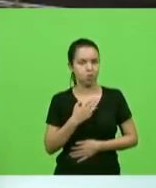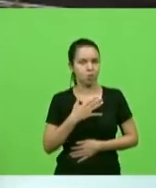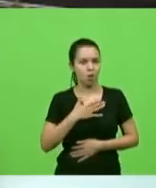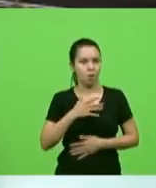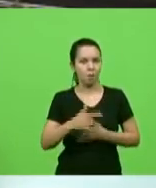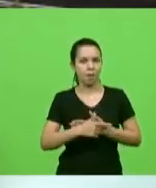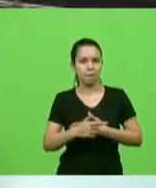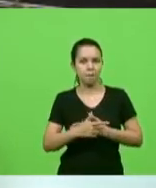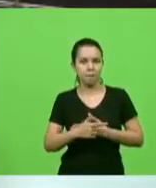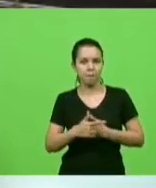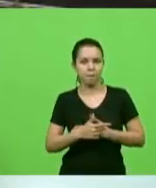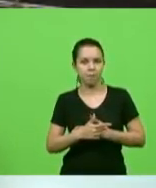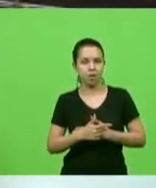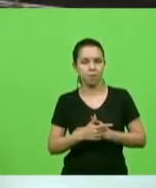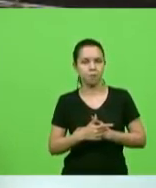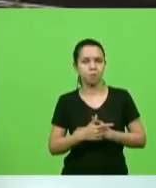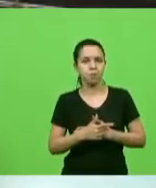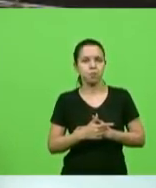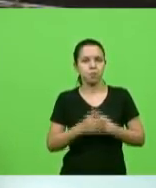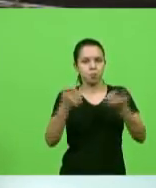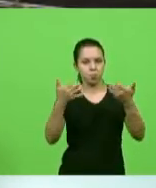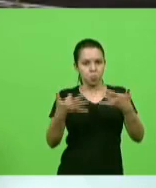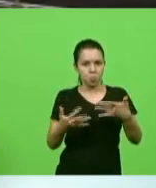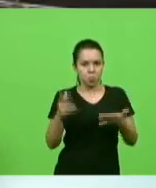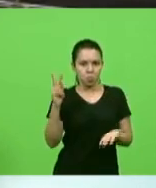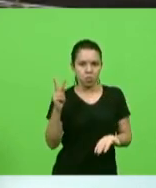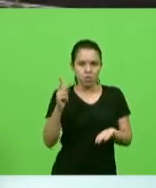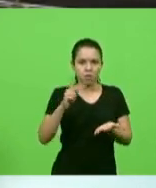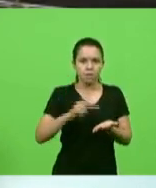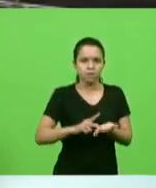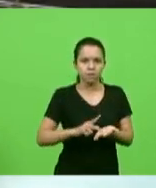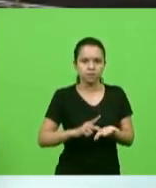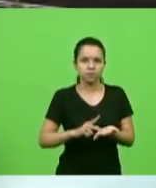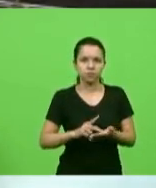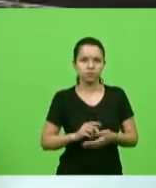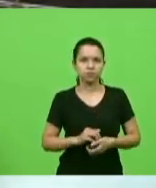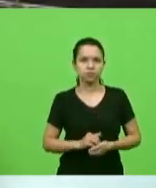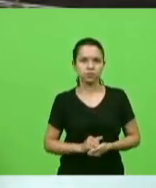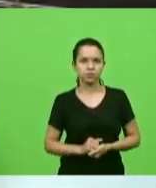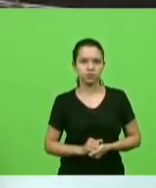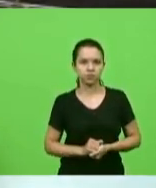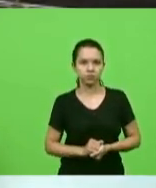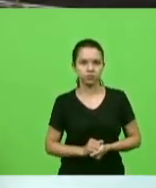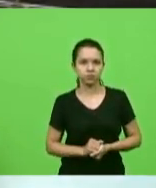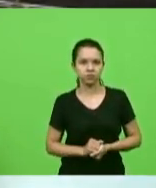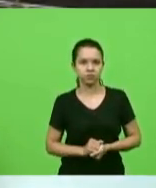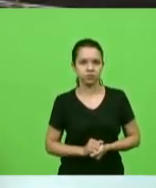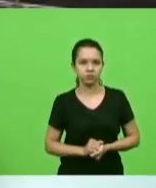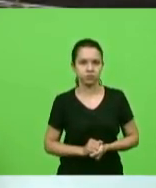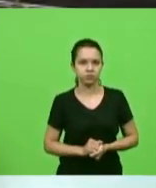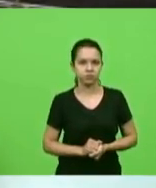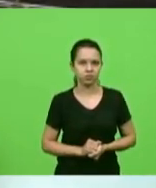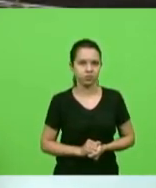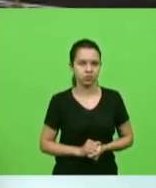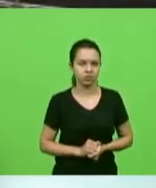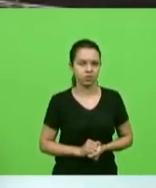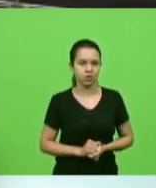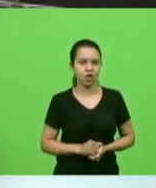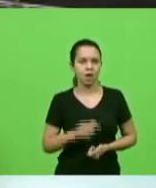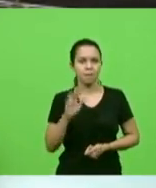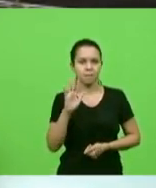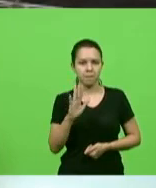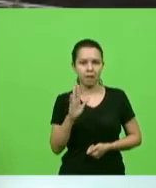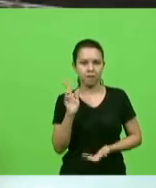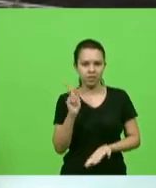e ser mais realista que o rei esta esta expressão mais realista que o